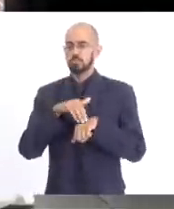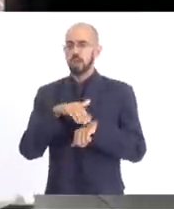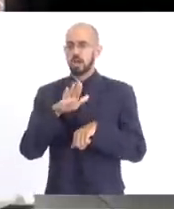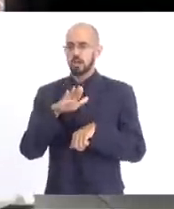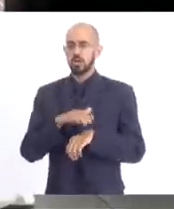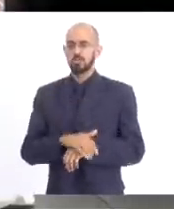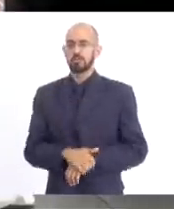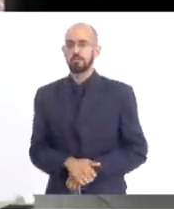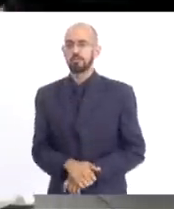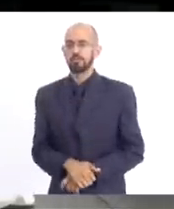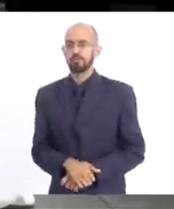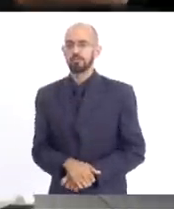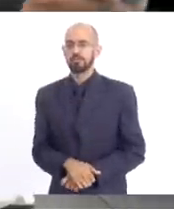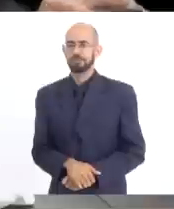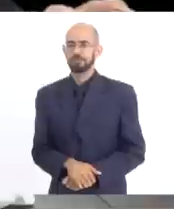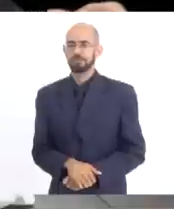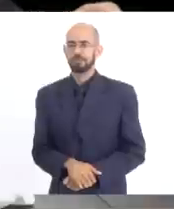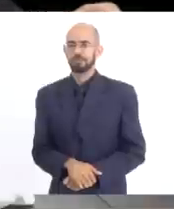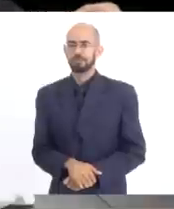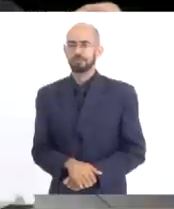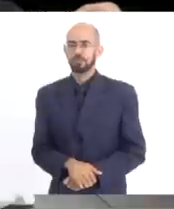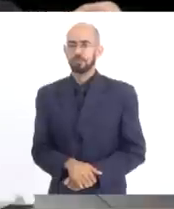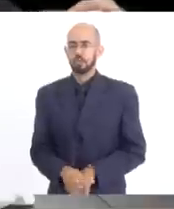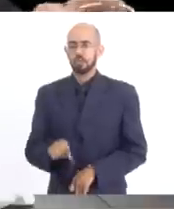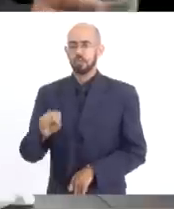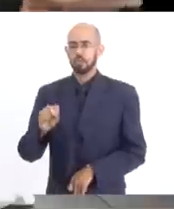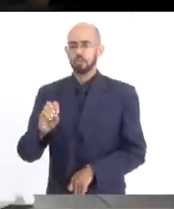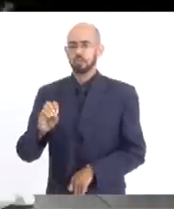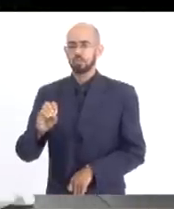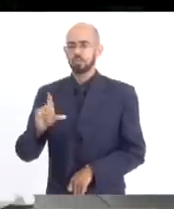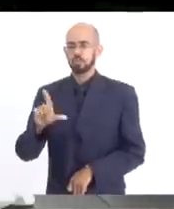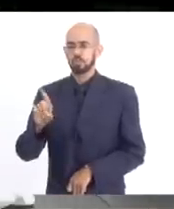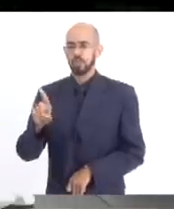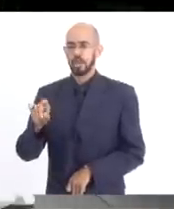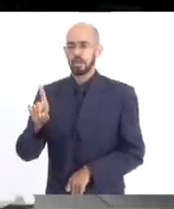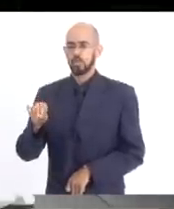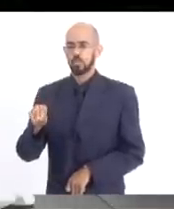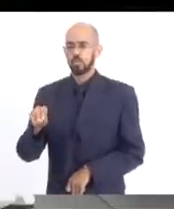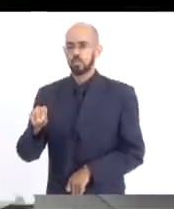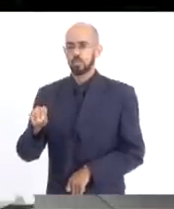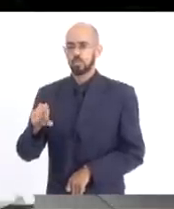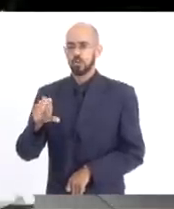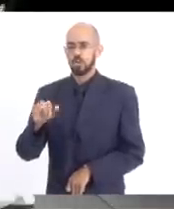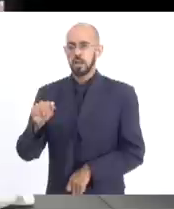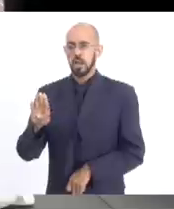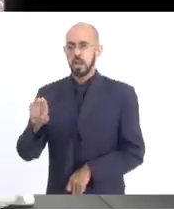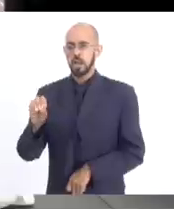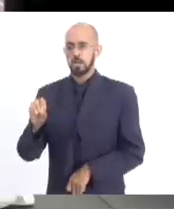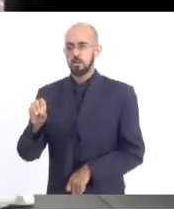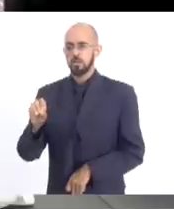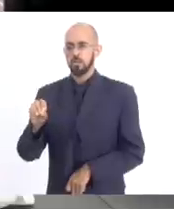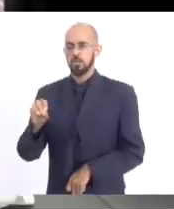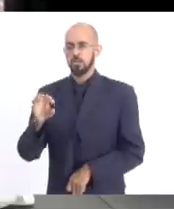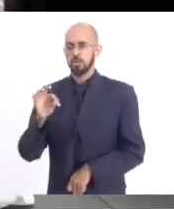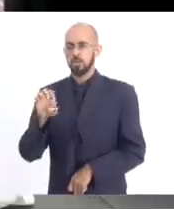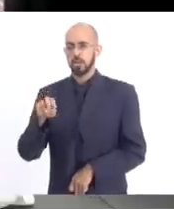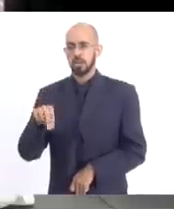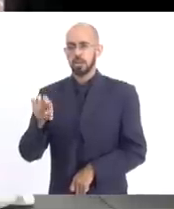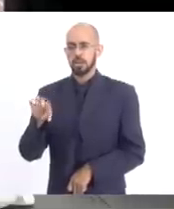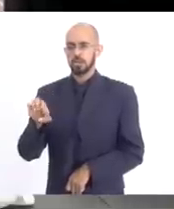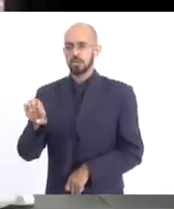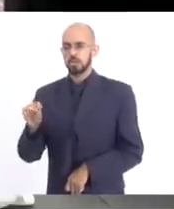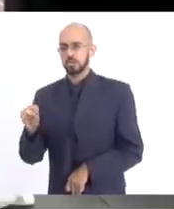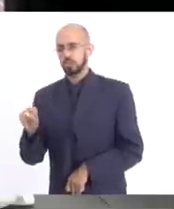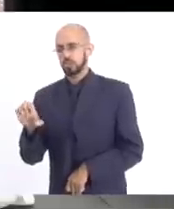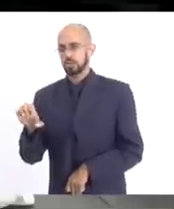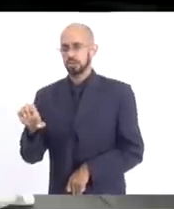né? O soldado, o cabo, o sargento, o tenente, ou até